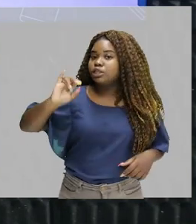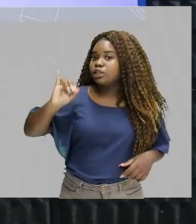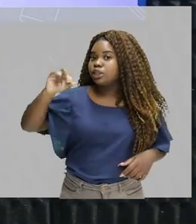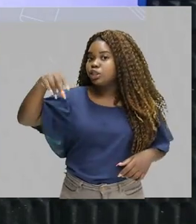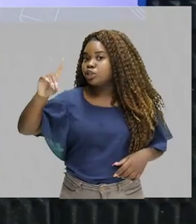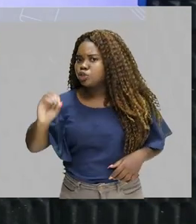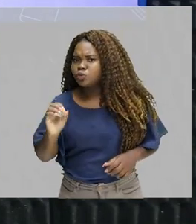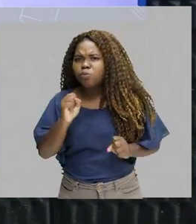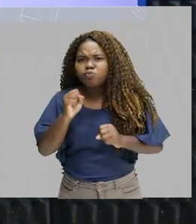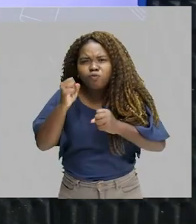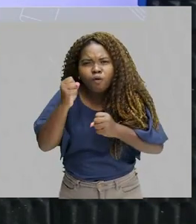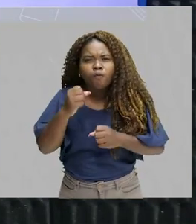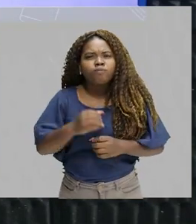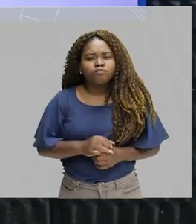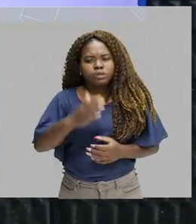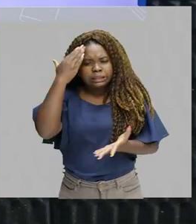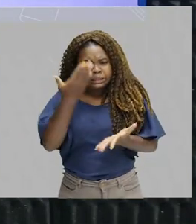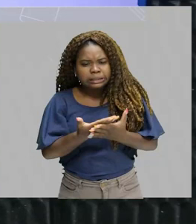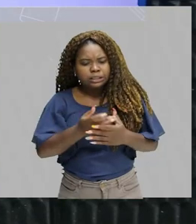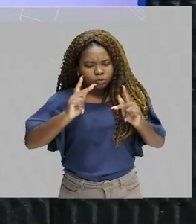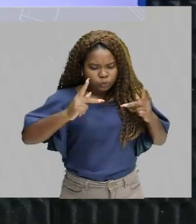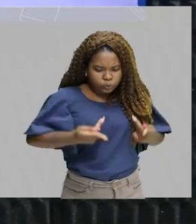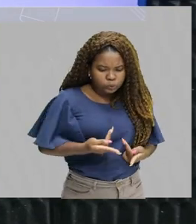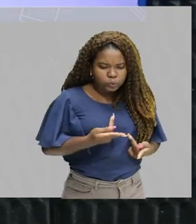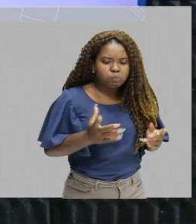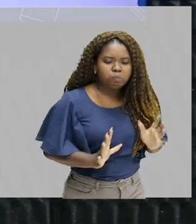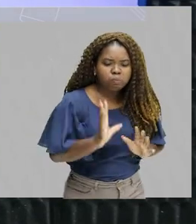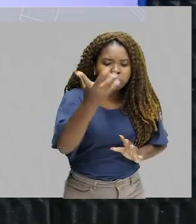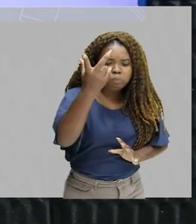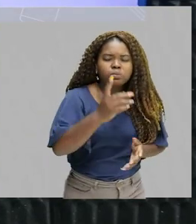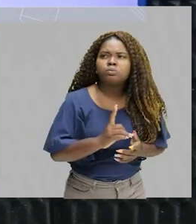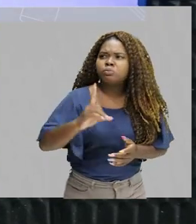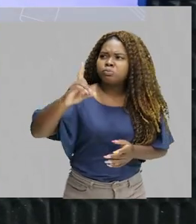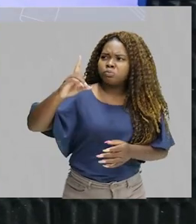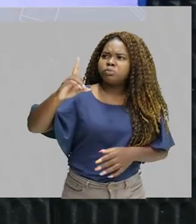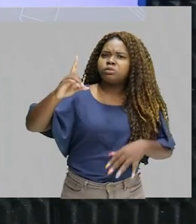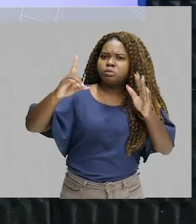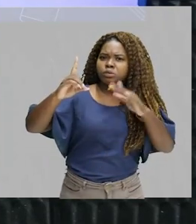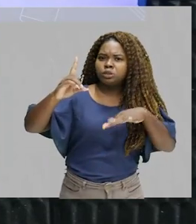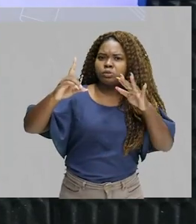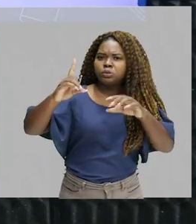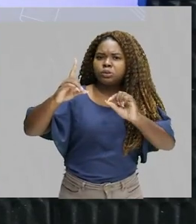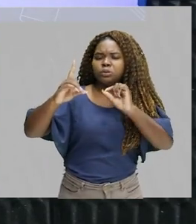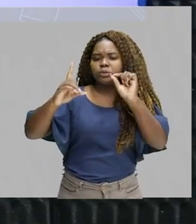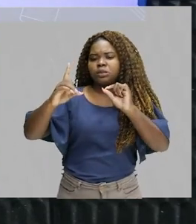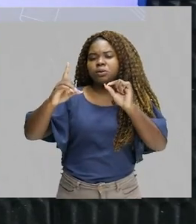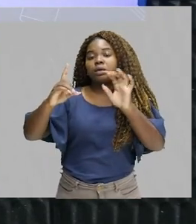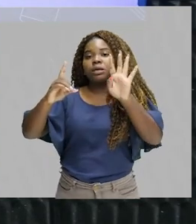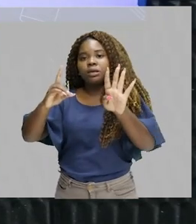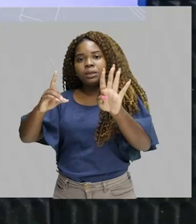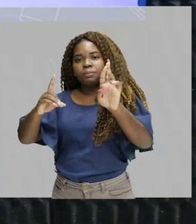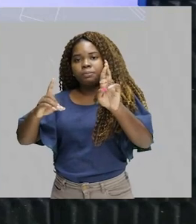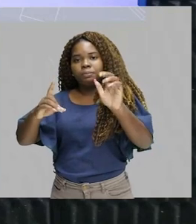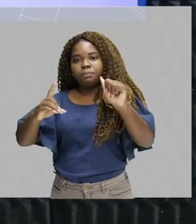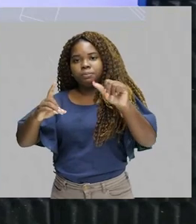existe a crença ali de que os seres humanos surgiram de um Deus né que é o Deus brah eles acreditam em vários